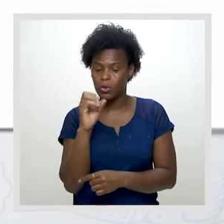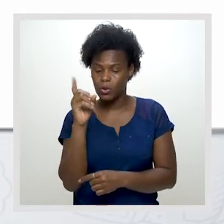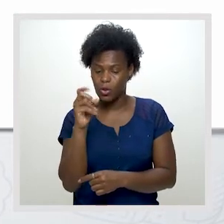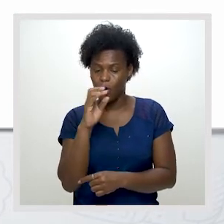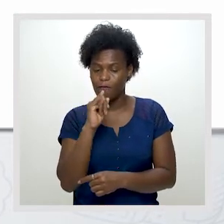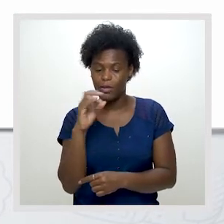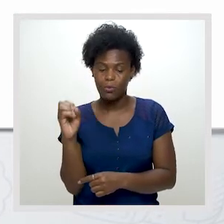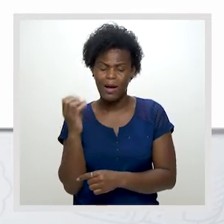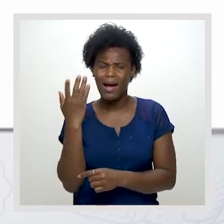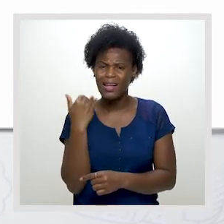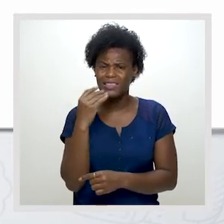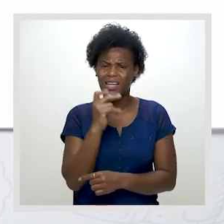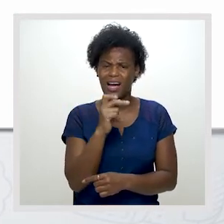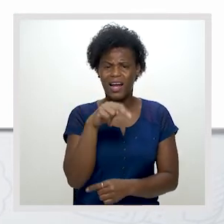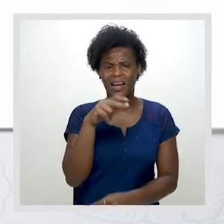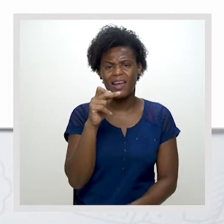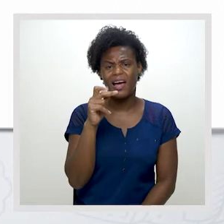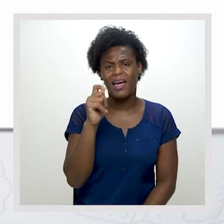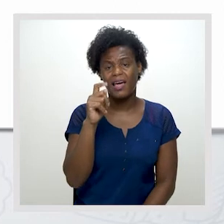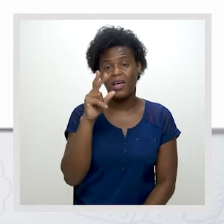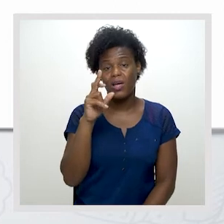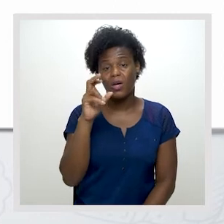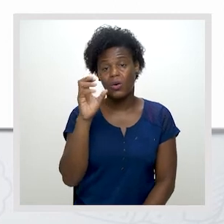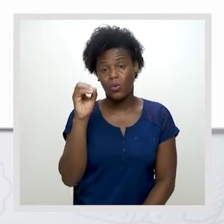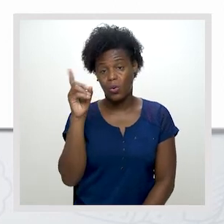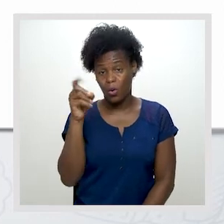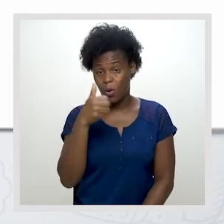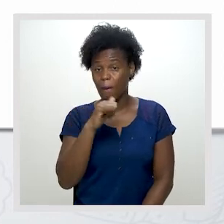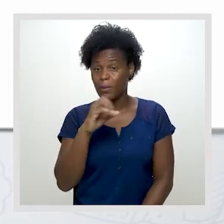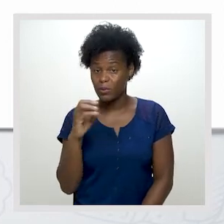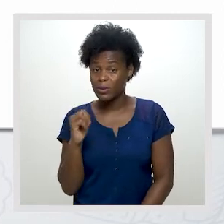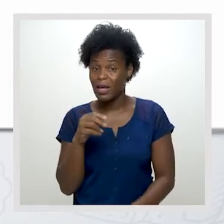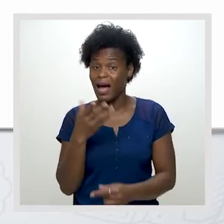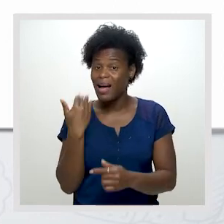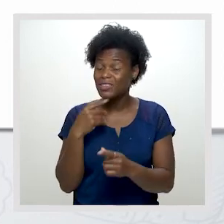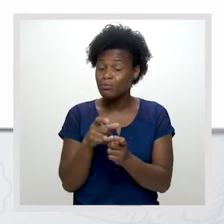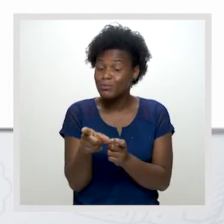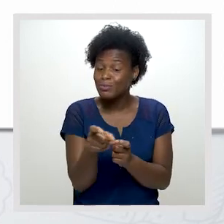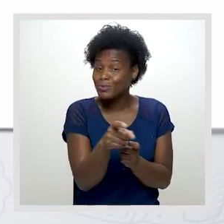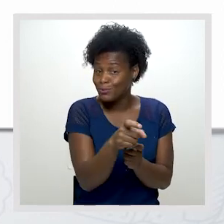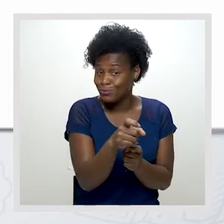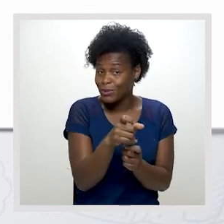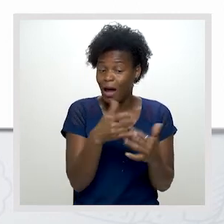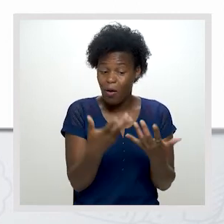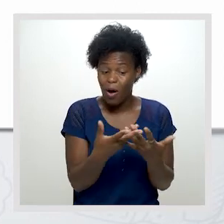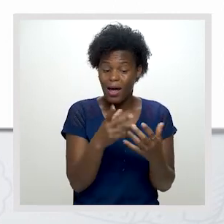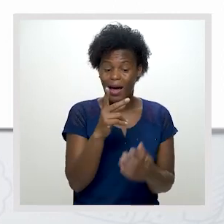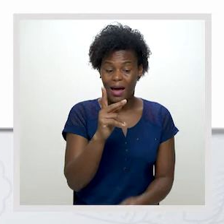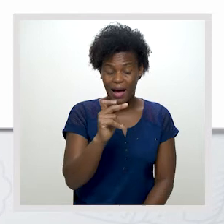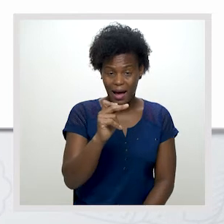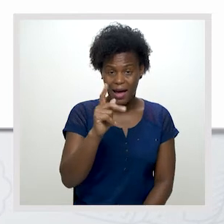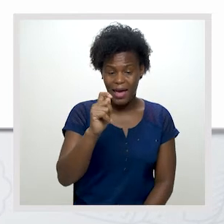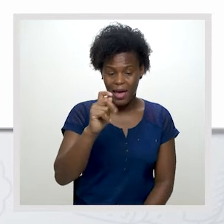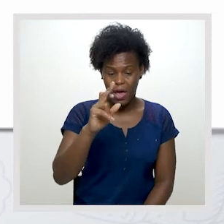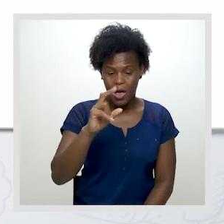eram anaeróbicos? Eram bactérias. E estes são aeróbicos, porque eram mais complexos.